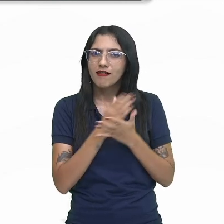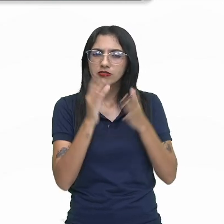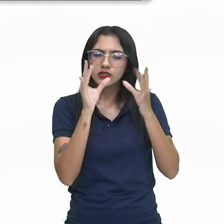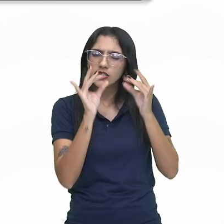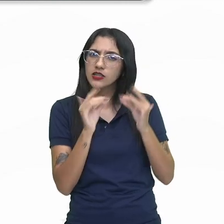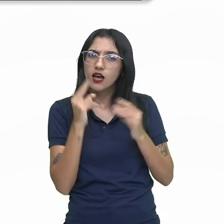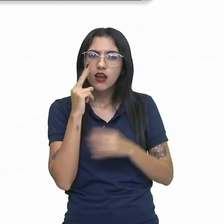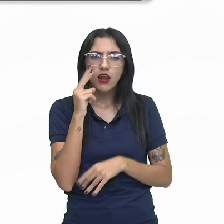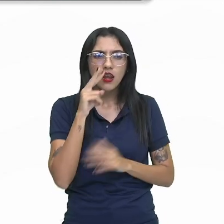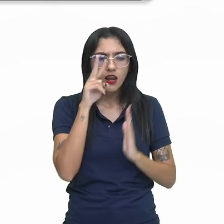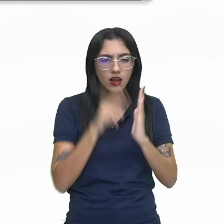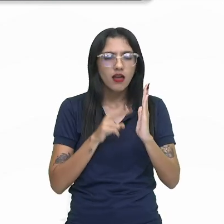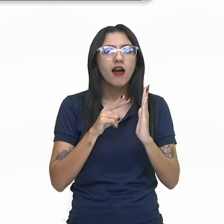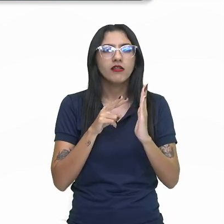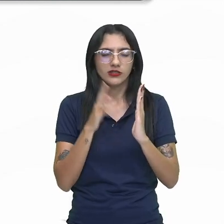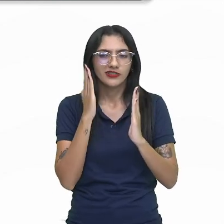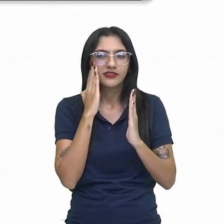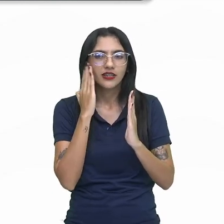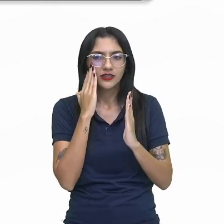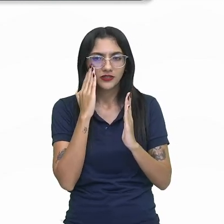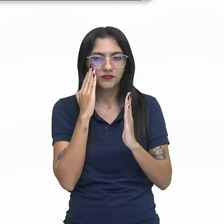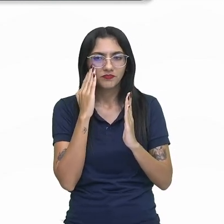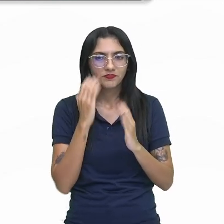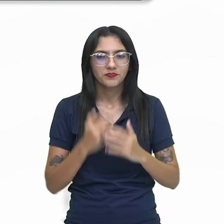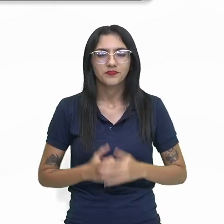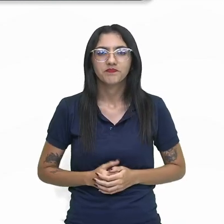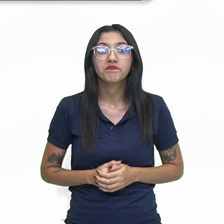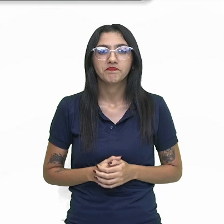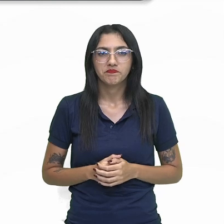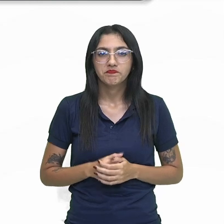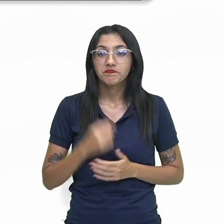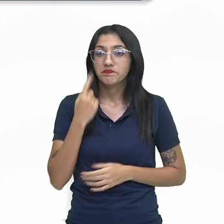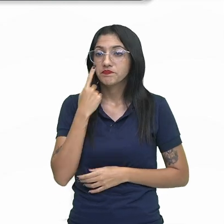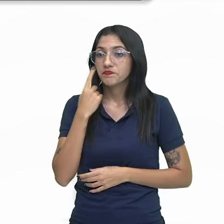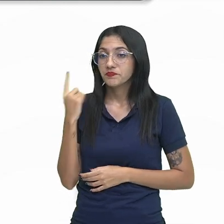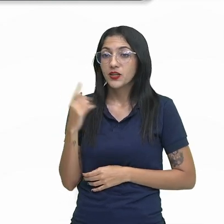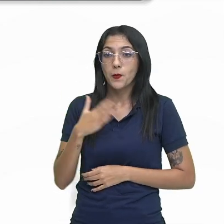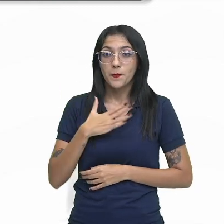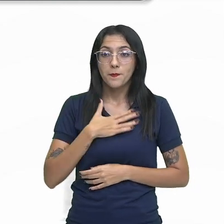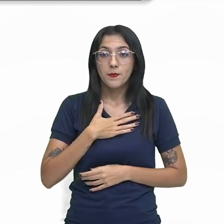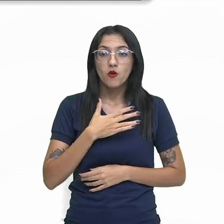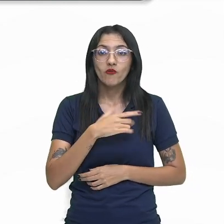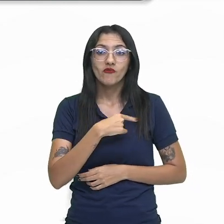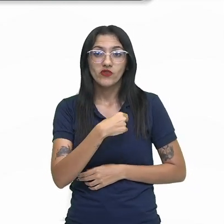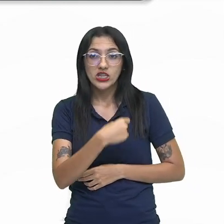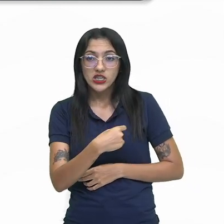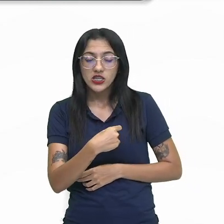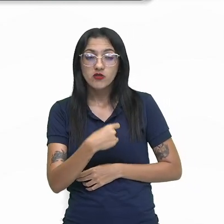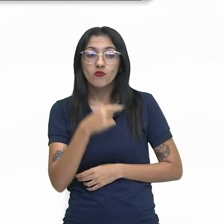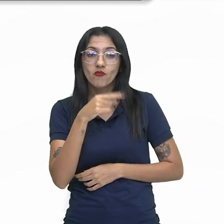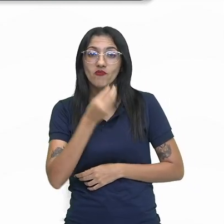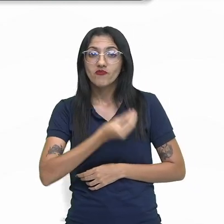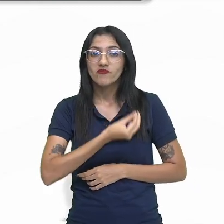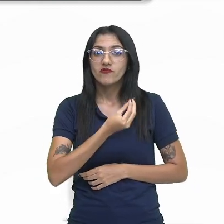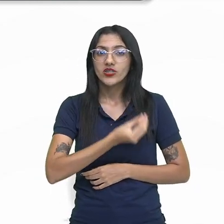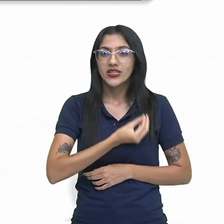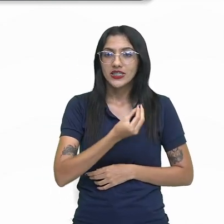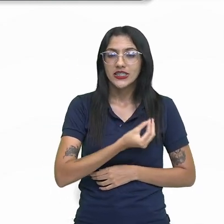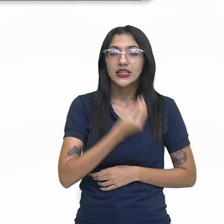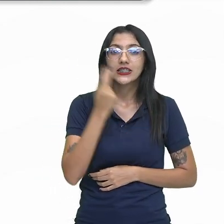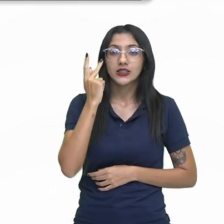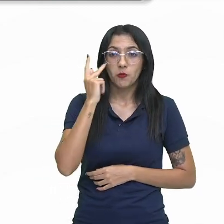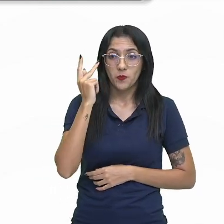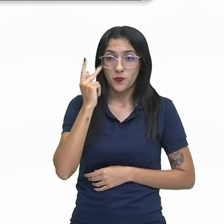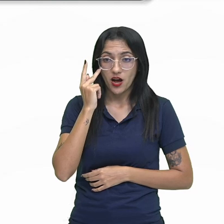você olha e já identifica. Primeiro, meu filho que mora em São Paulo chegará hoje.